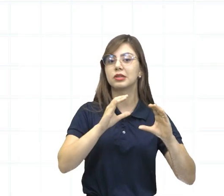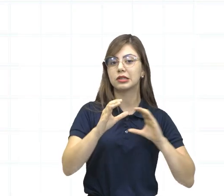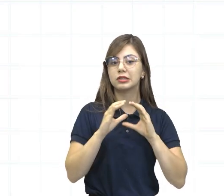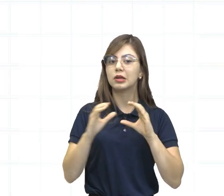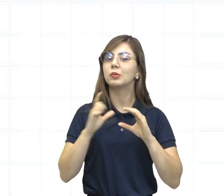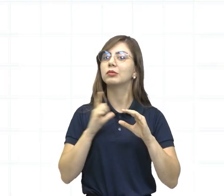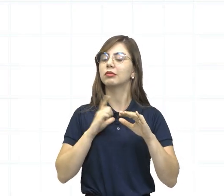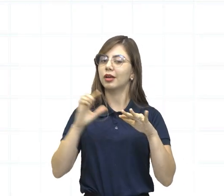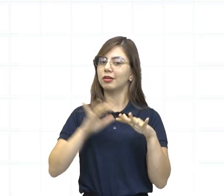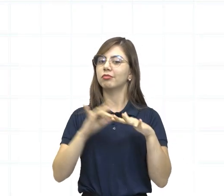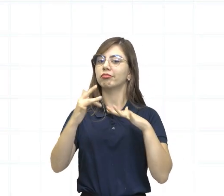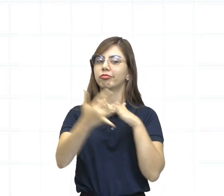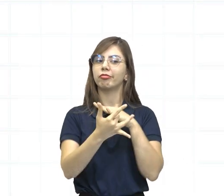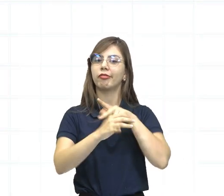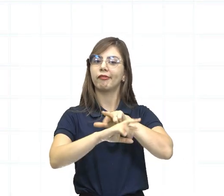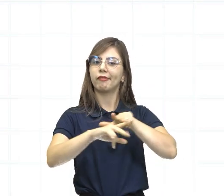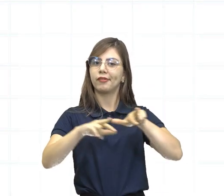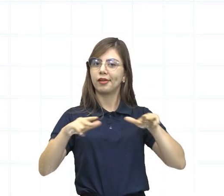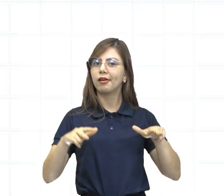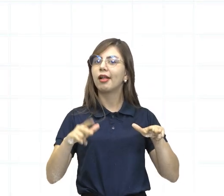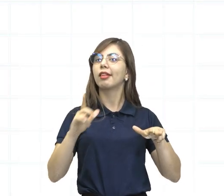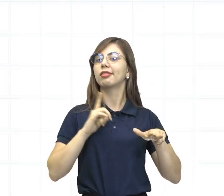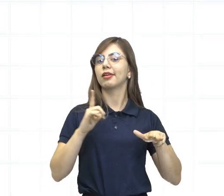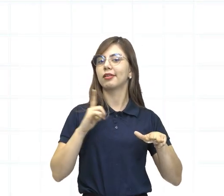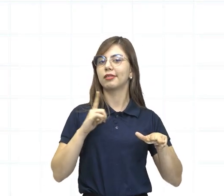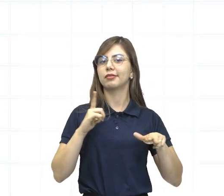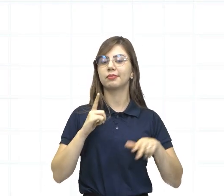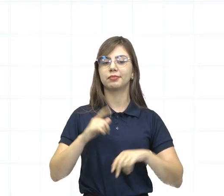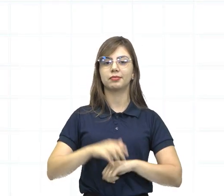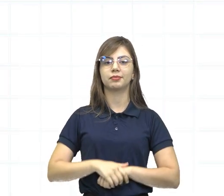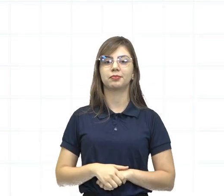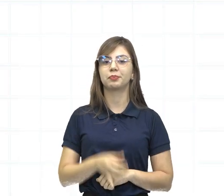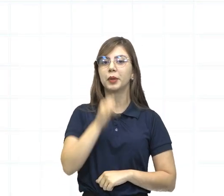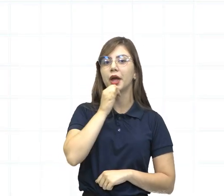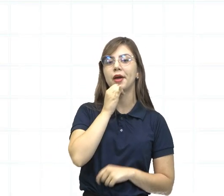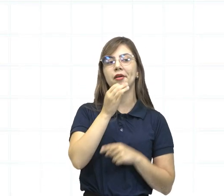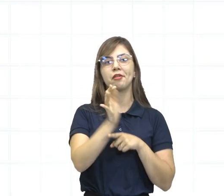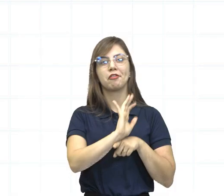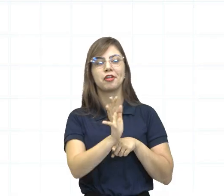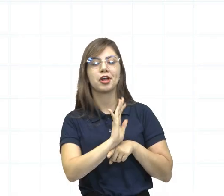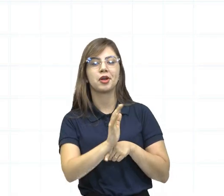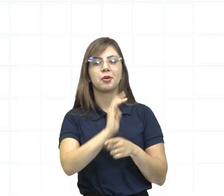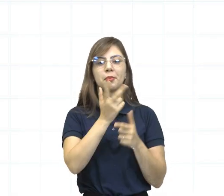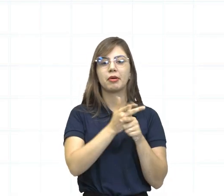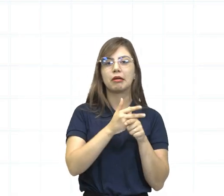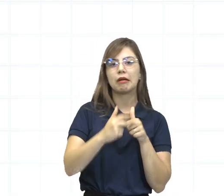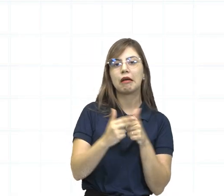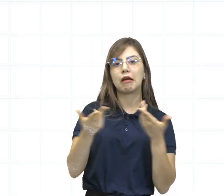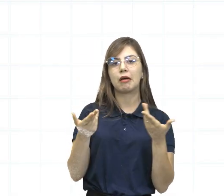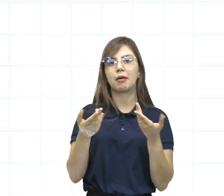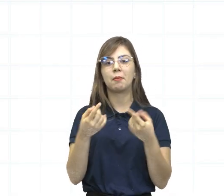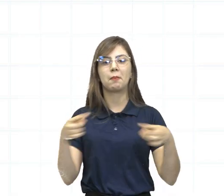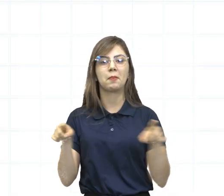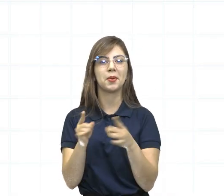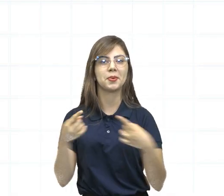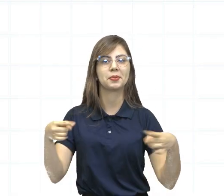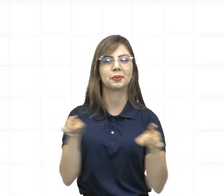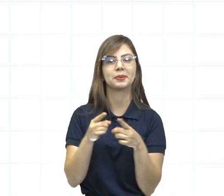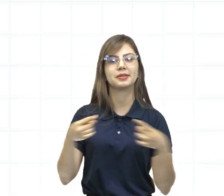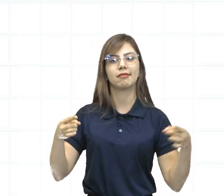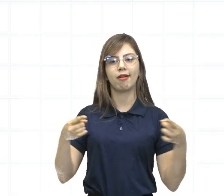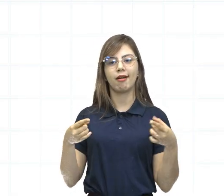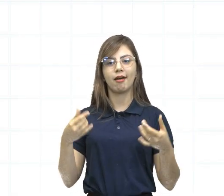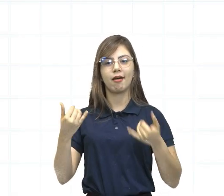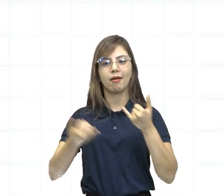mídias. Que tipo de mídias? Filmes, séries, músicas, jogos.